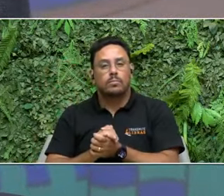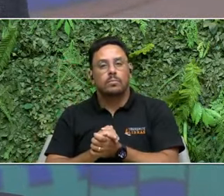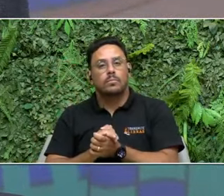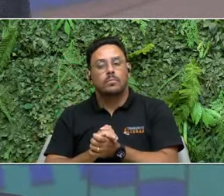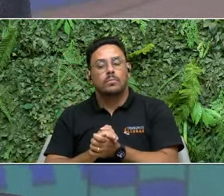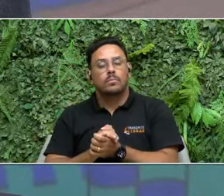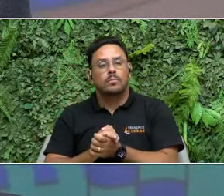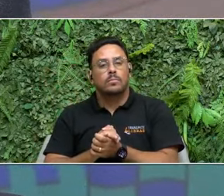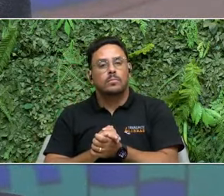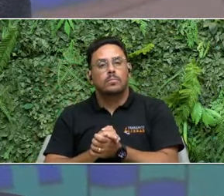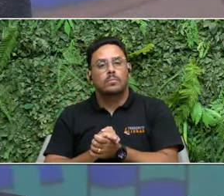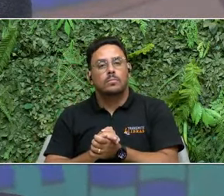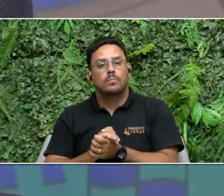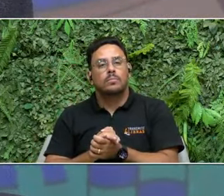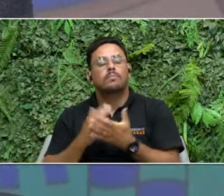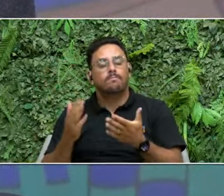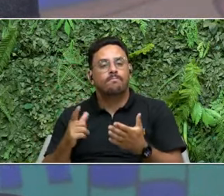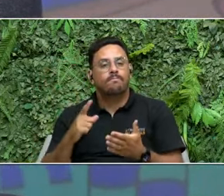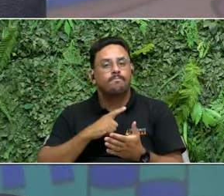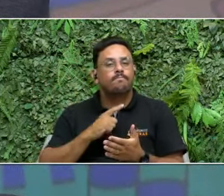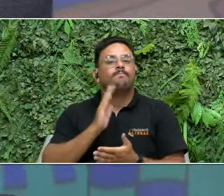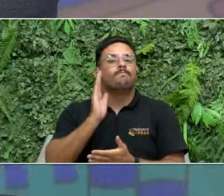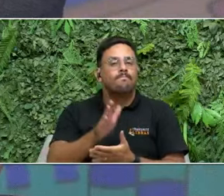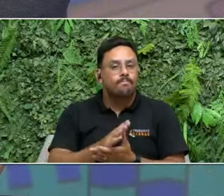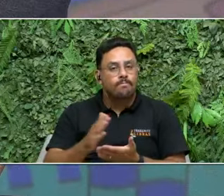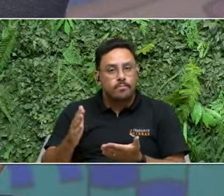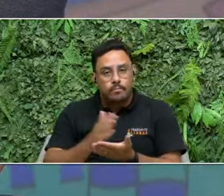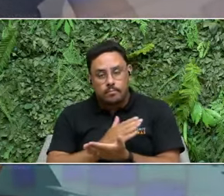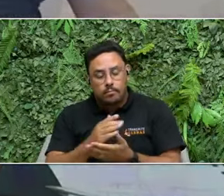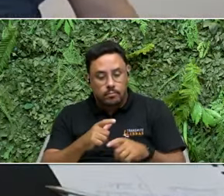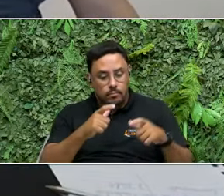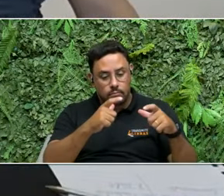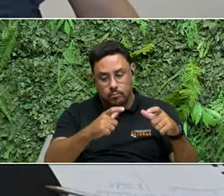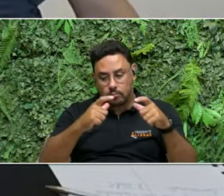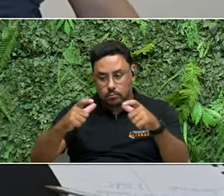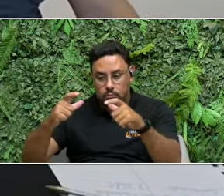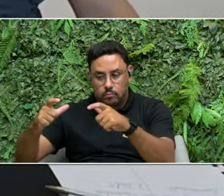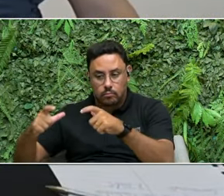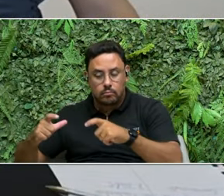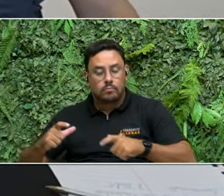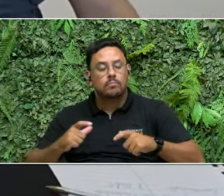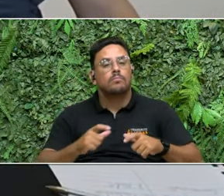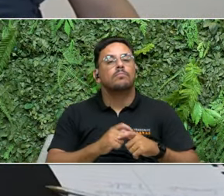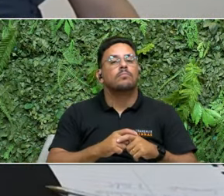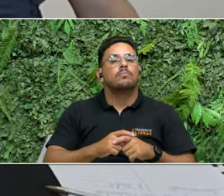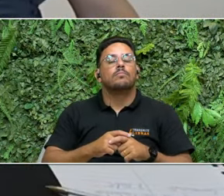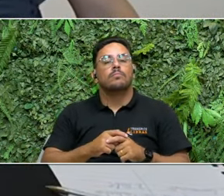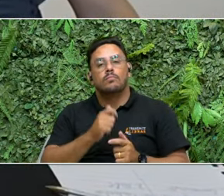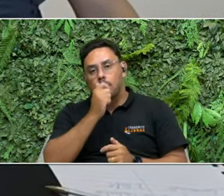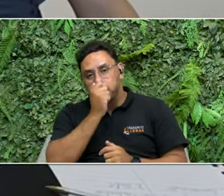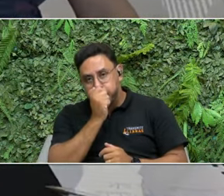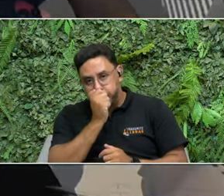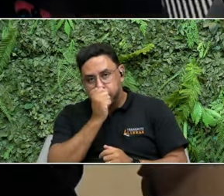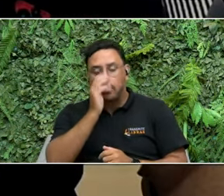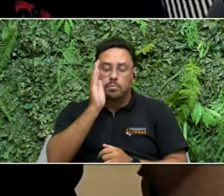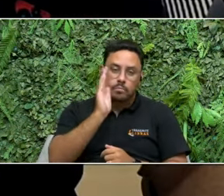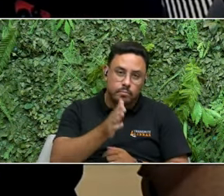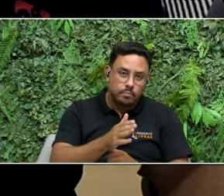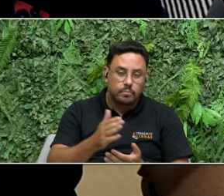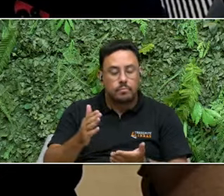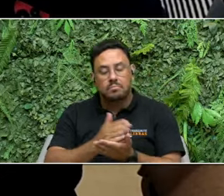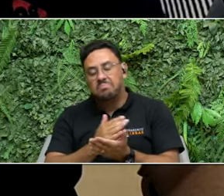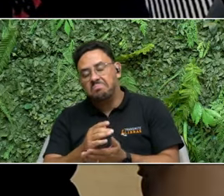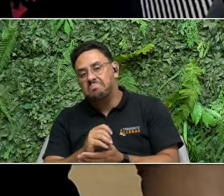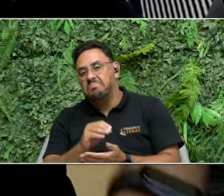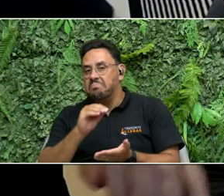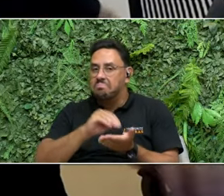torcedor Ô Bob já temos aqui alguns setores bastante ocupados bem cheios outros nem